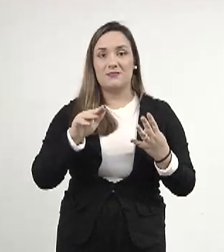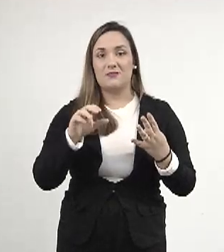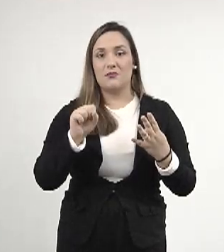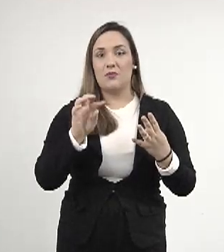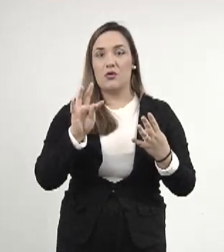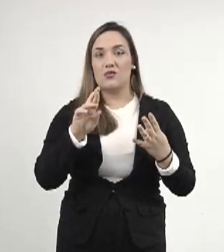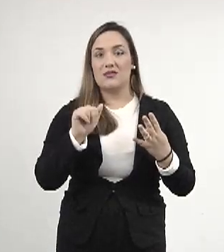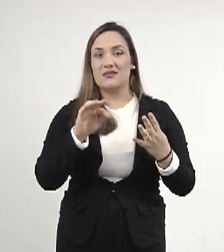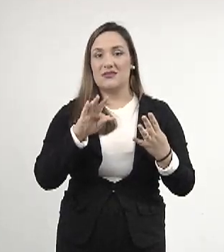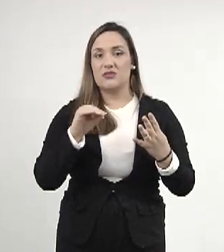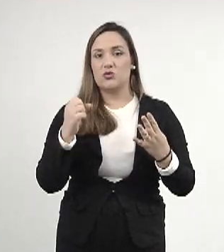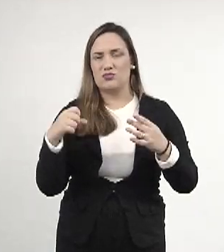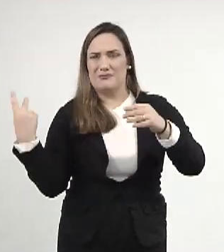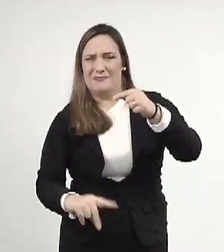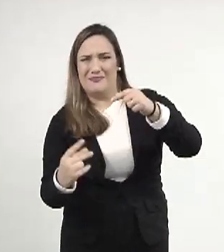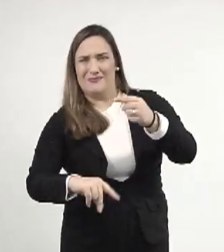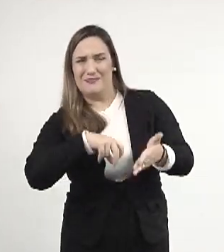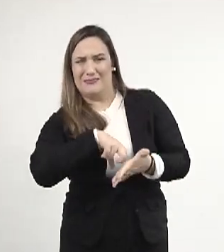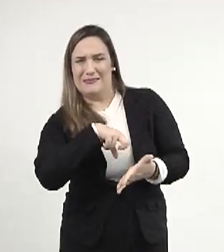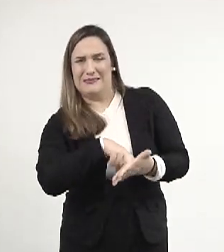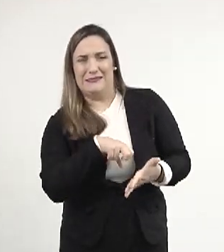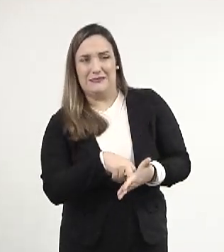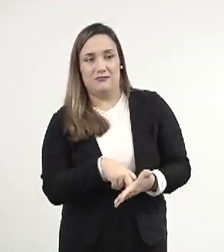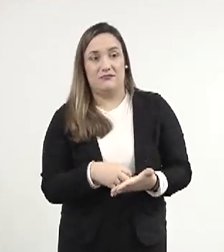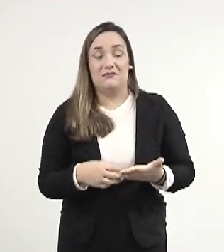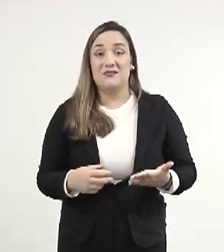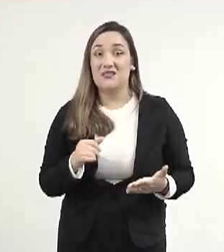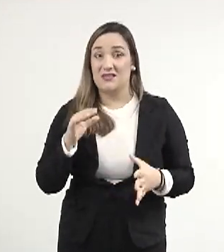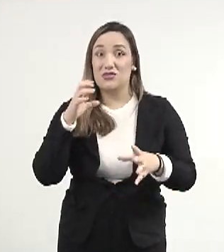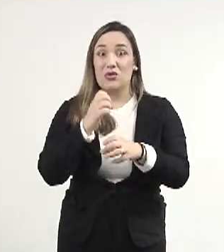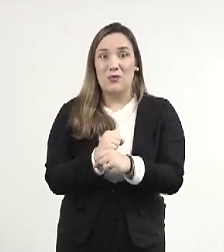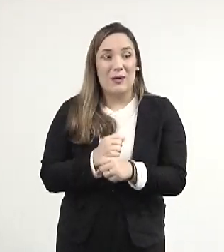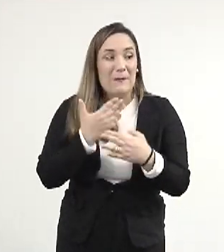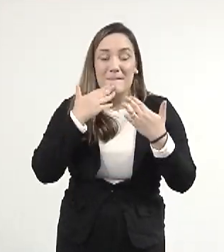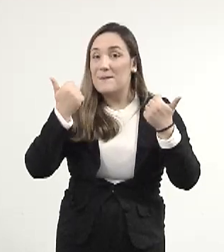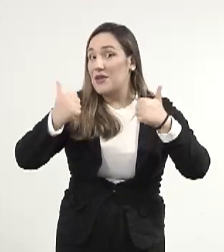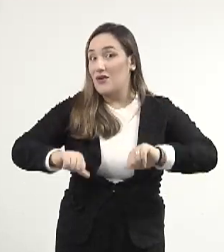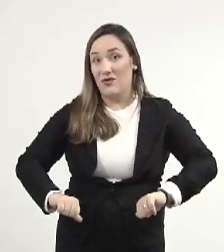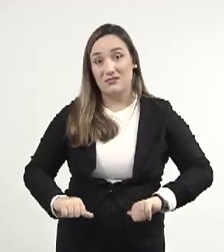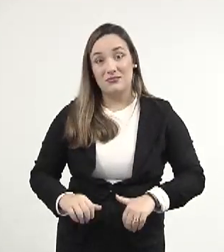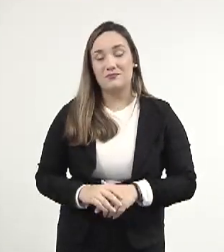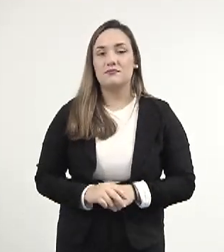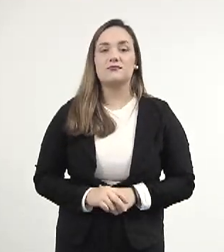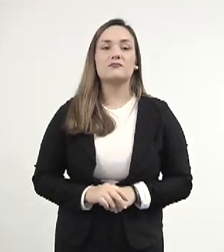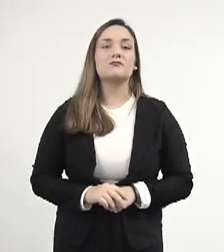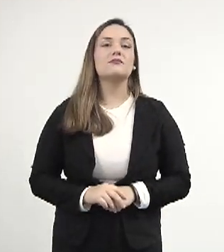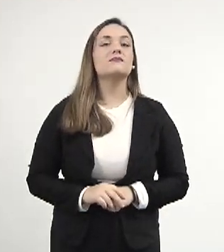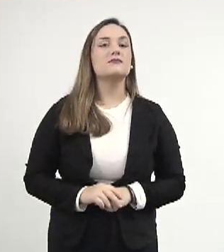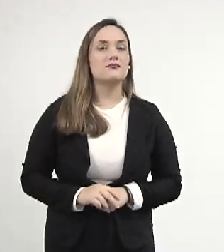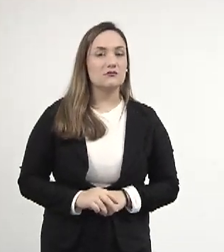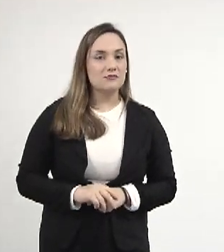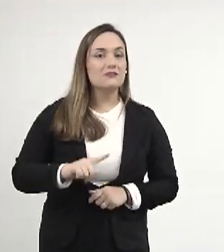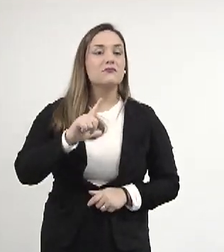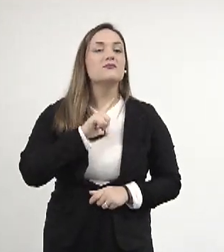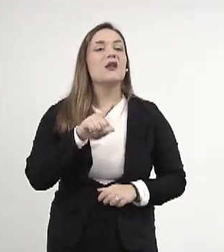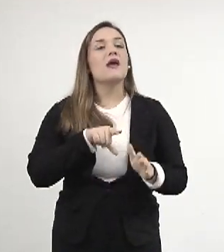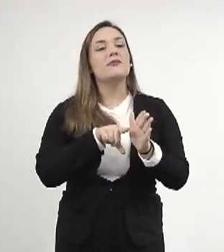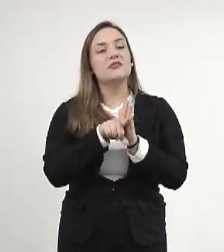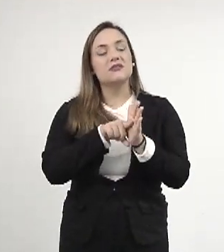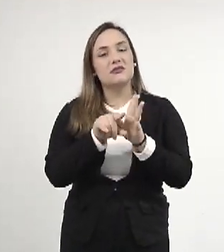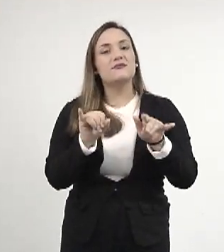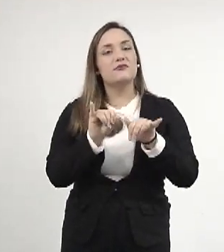seja, se formos contabilizar, esses índices são ainda maiores. Segundo informações que nós levantamos